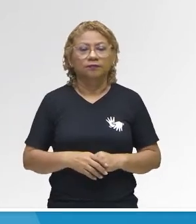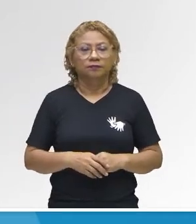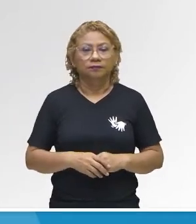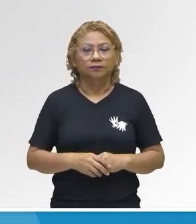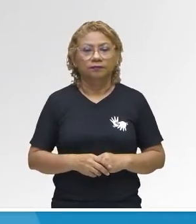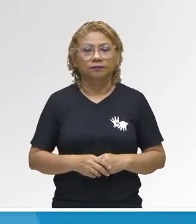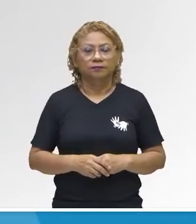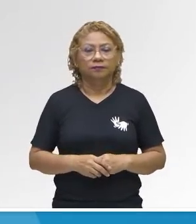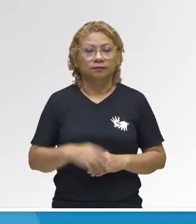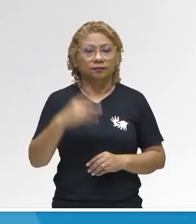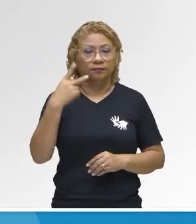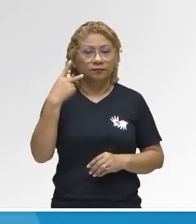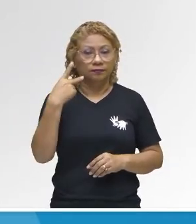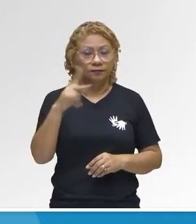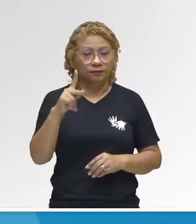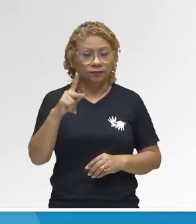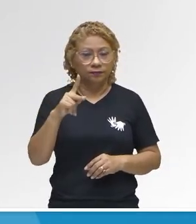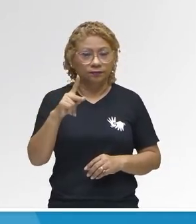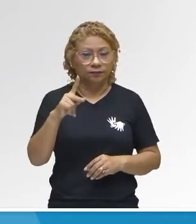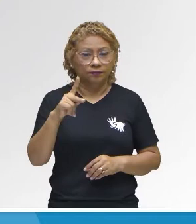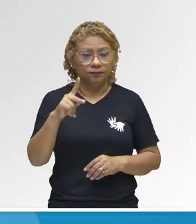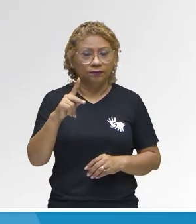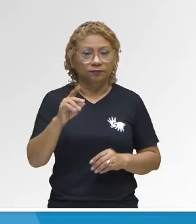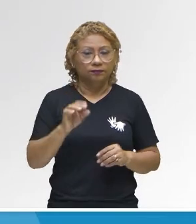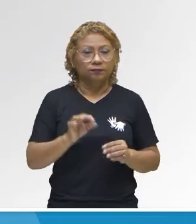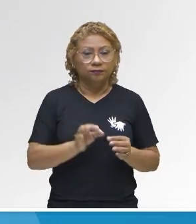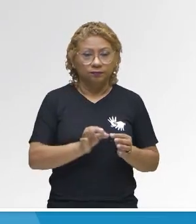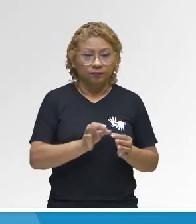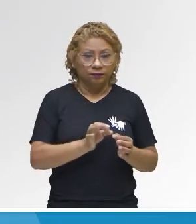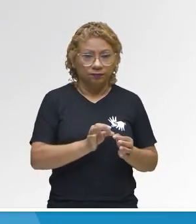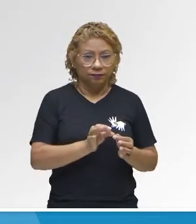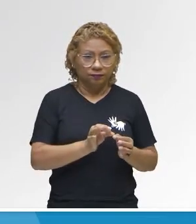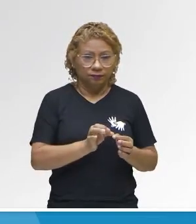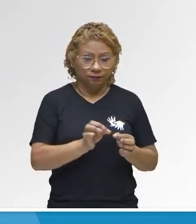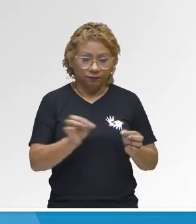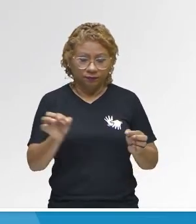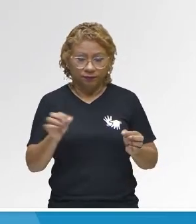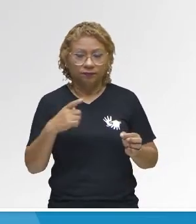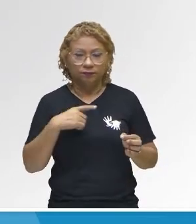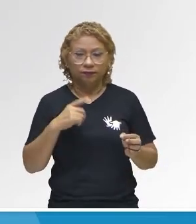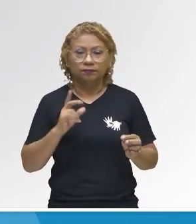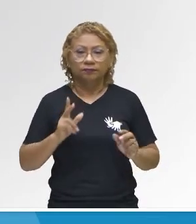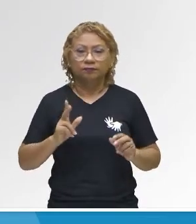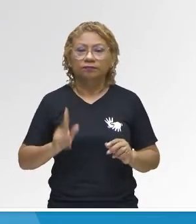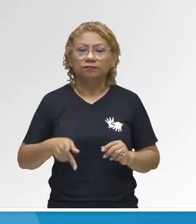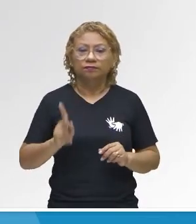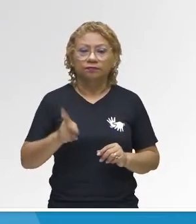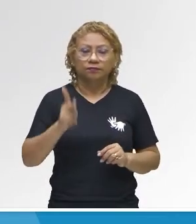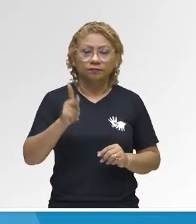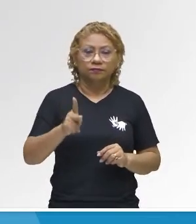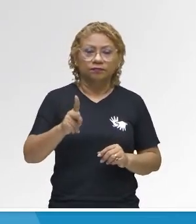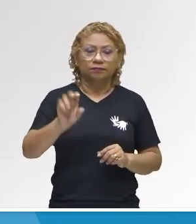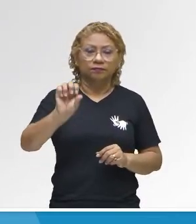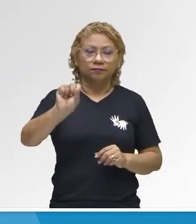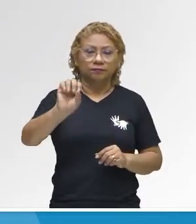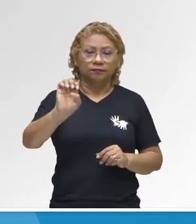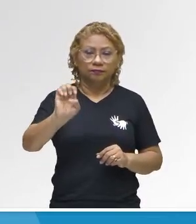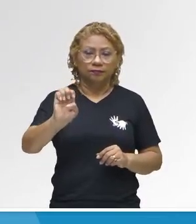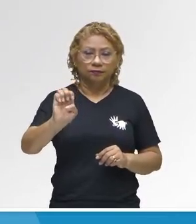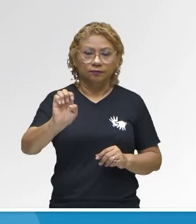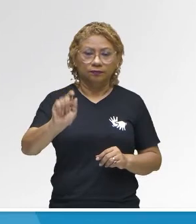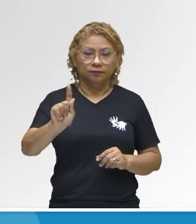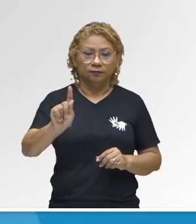Sua projeção ortogonal será o segmento de reta. Então percebam, se eu tivesse aqui uma